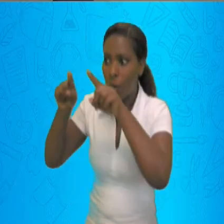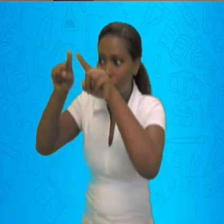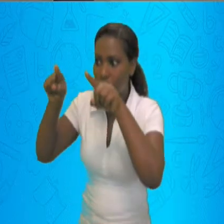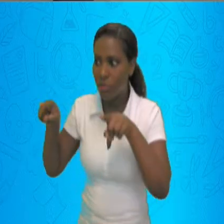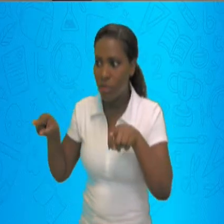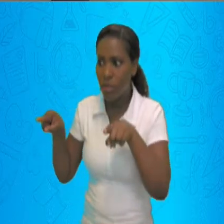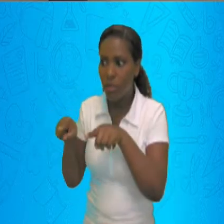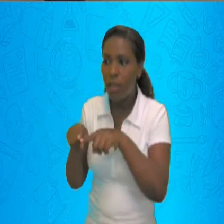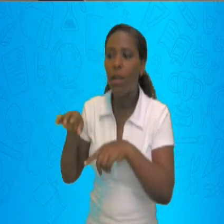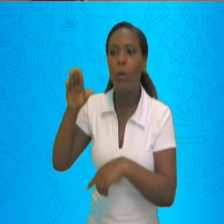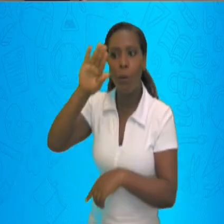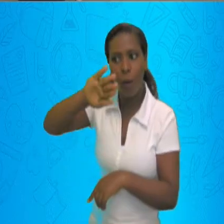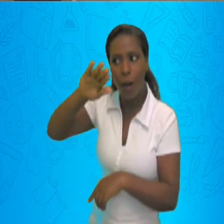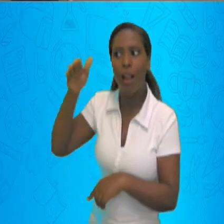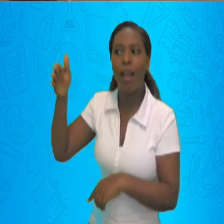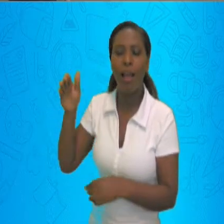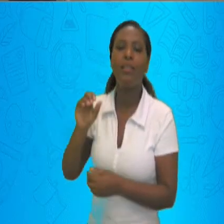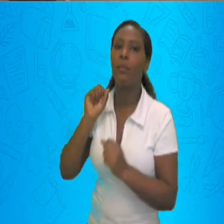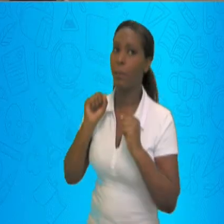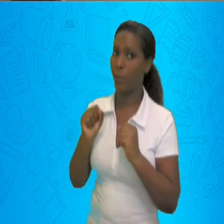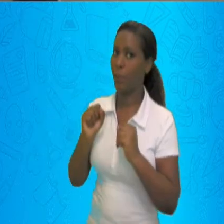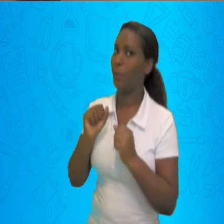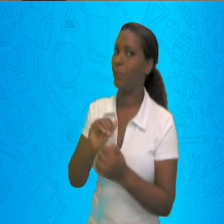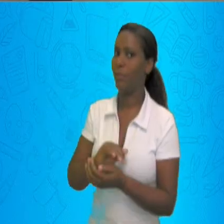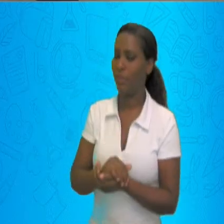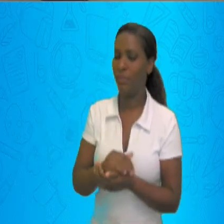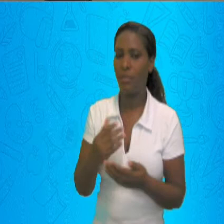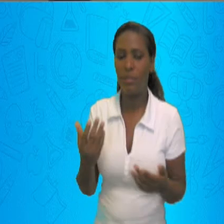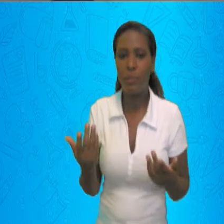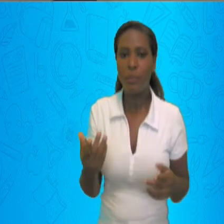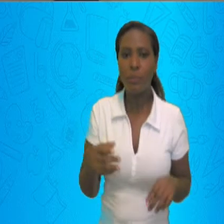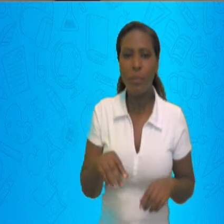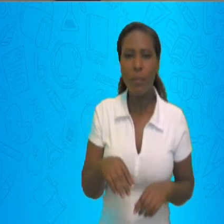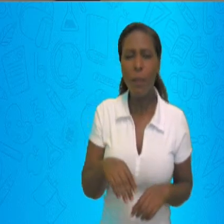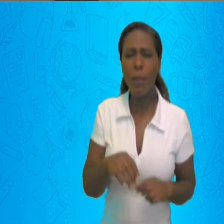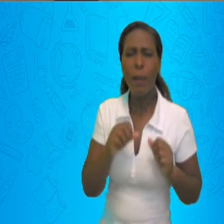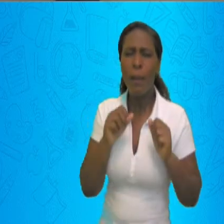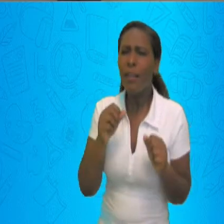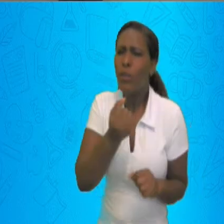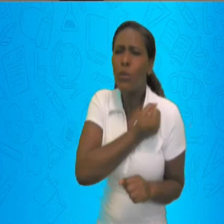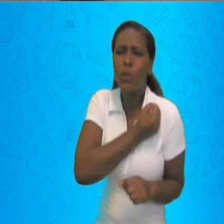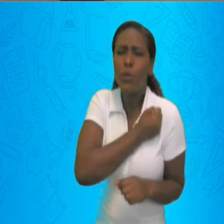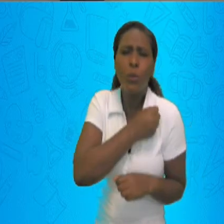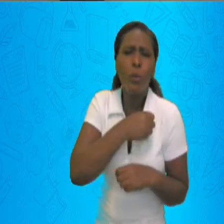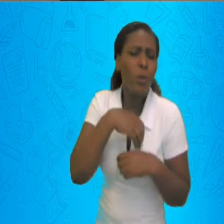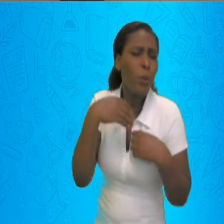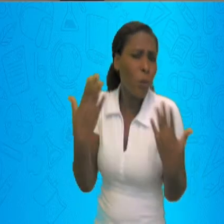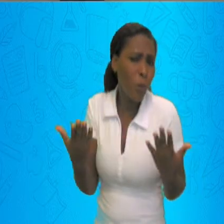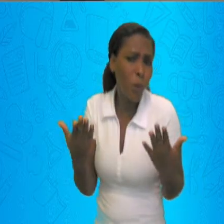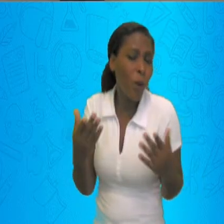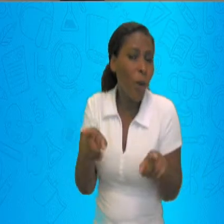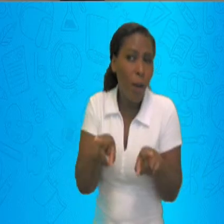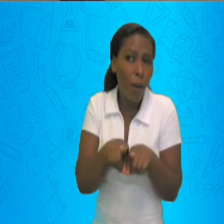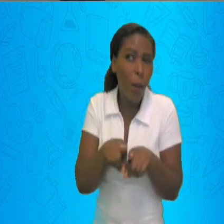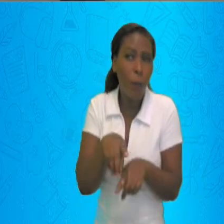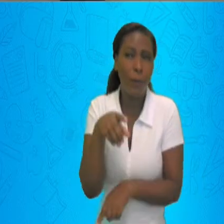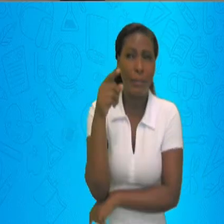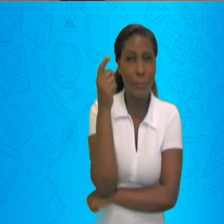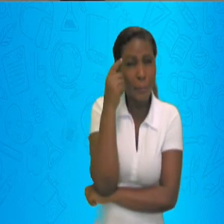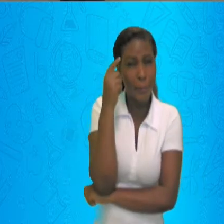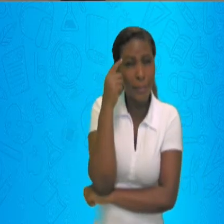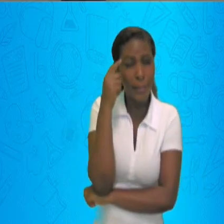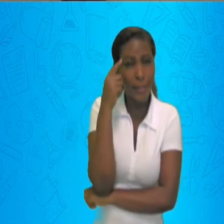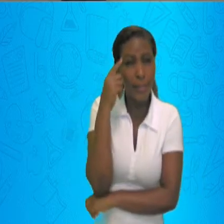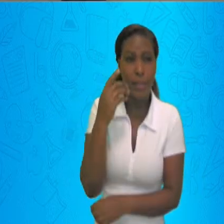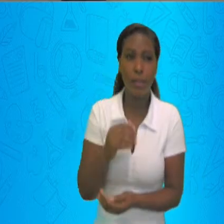um, né? Pode ser o 6. Que outro número poderia ser? Se eu testo 5, vamos testar